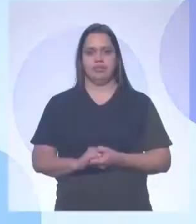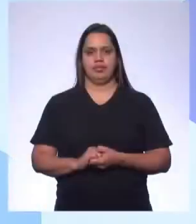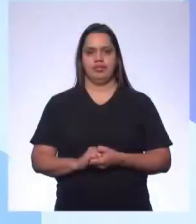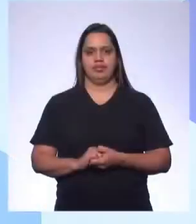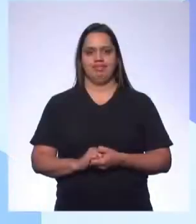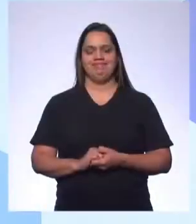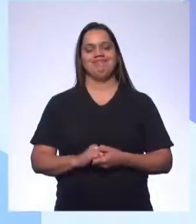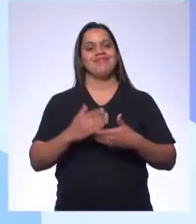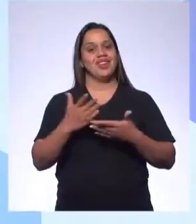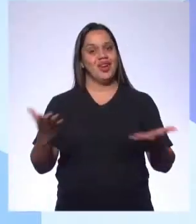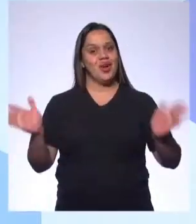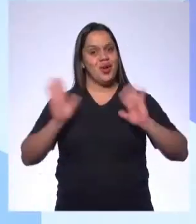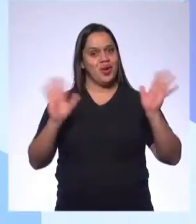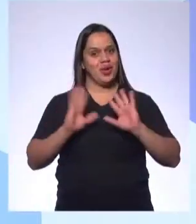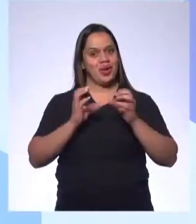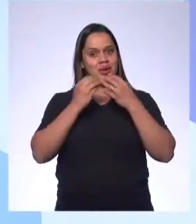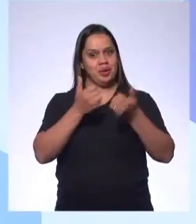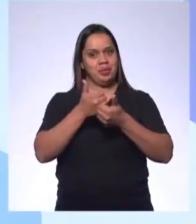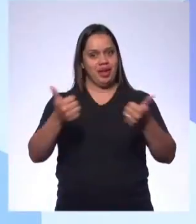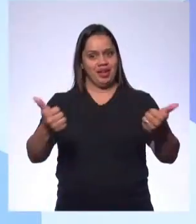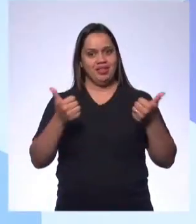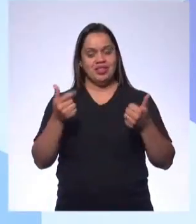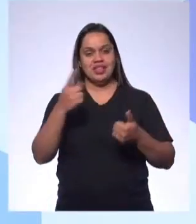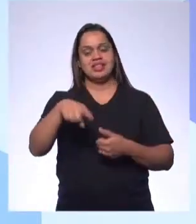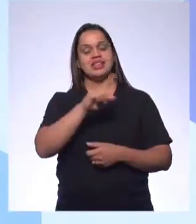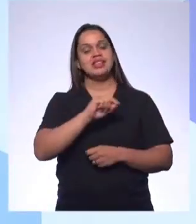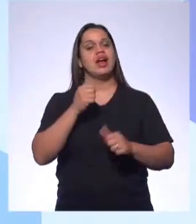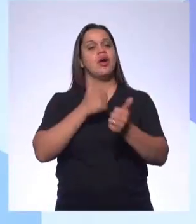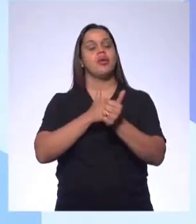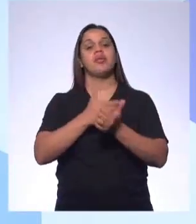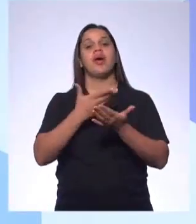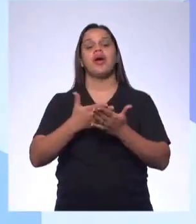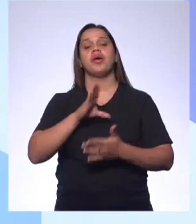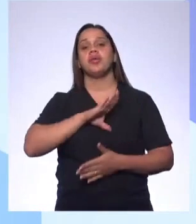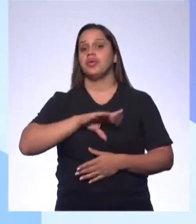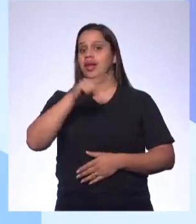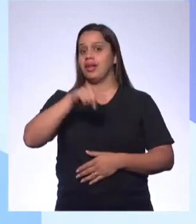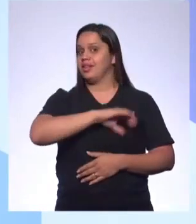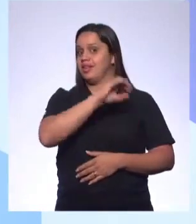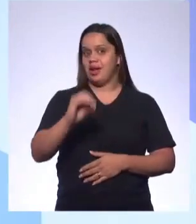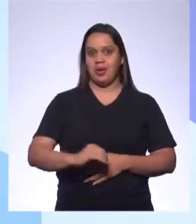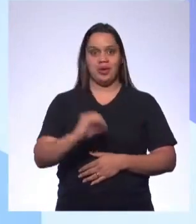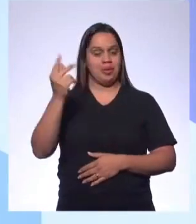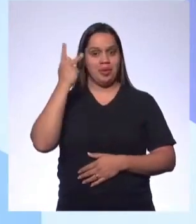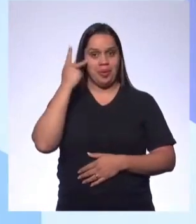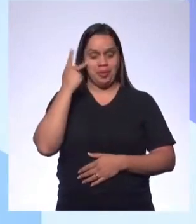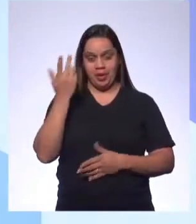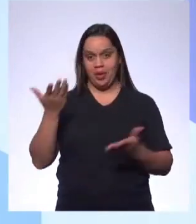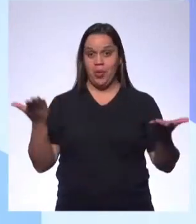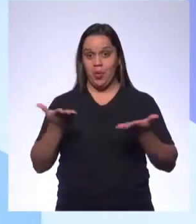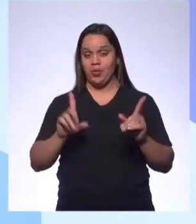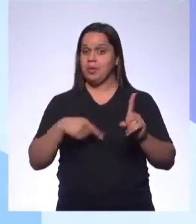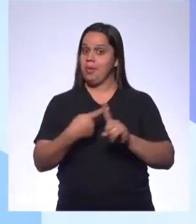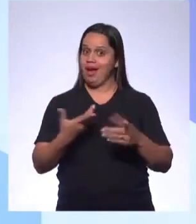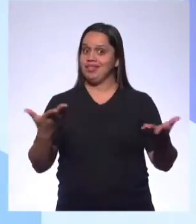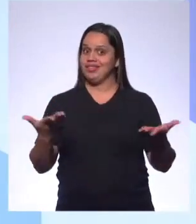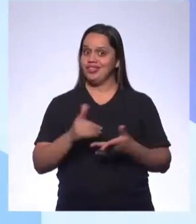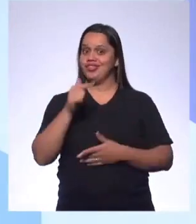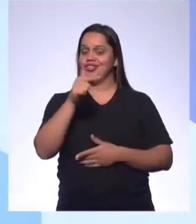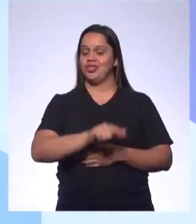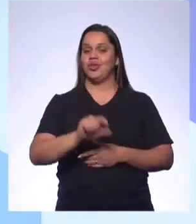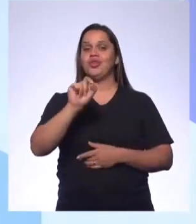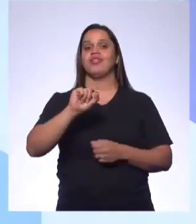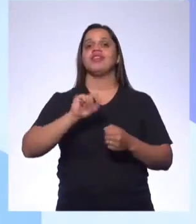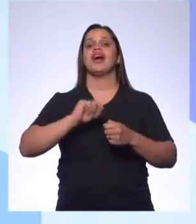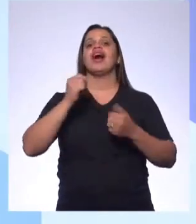Olá a todos vocês que estão aqui acompanhando mais uma aula de língua portuguesa do Centro de Mídias do Estado de São Paulo. Estamos aqui mais uma vez para mais